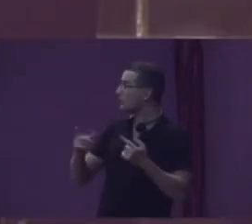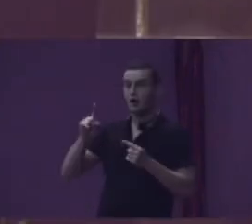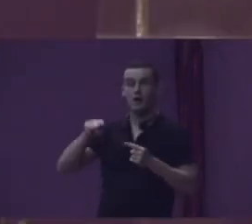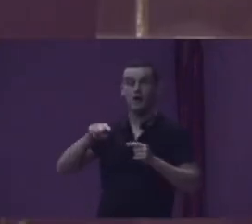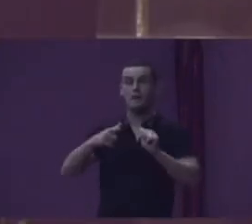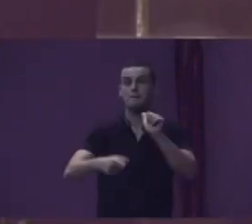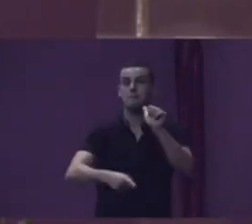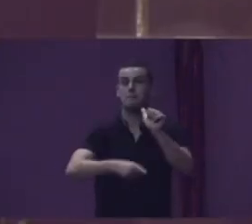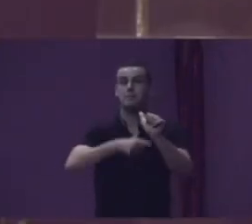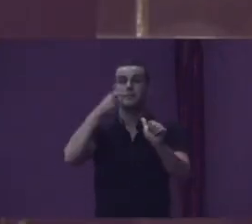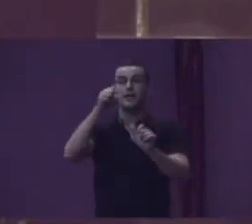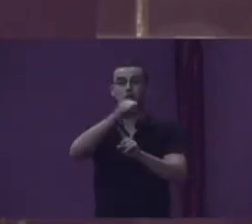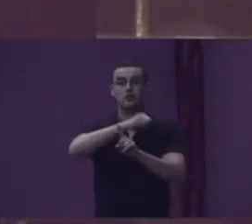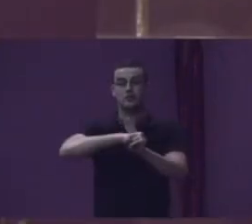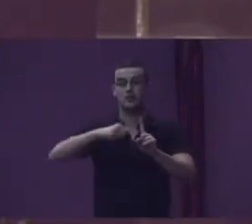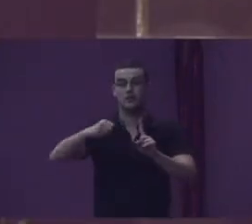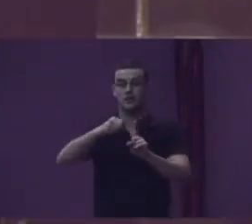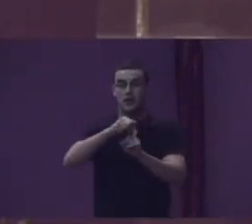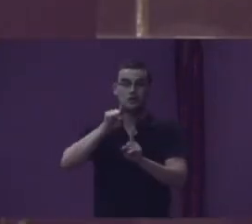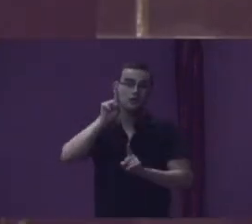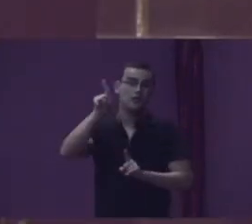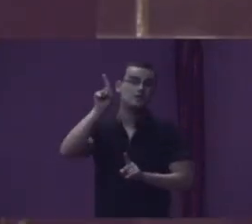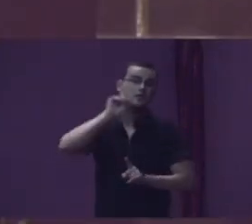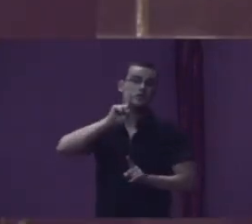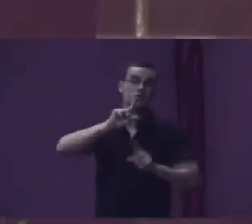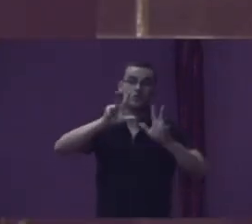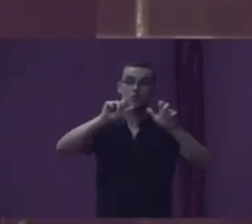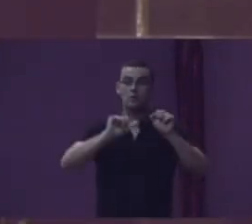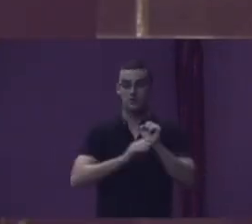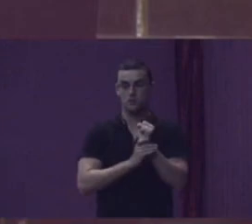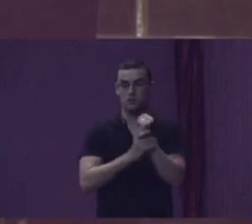sociedade norte-americana de segurança de vida,